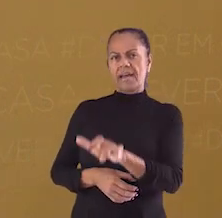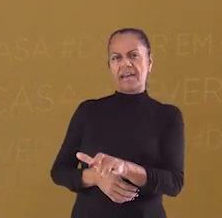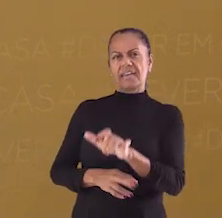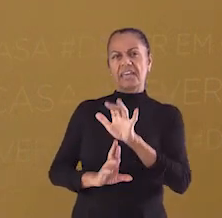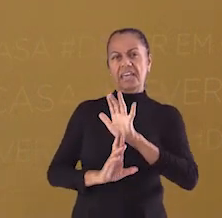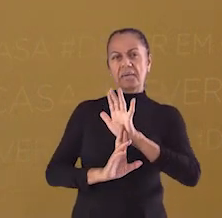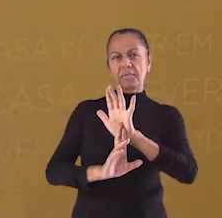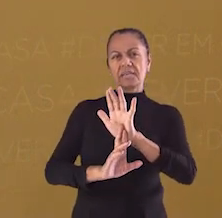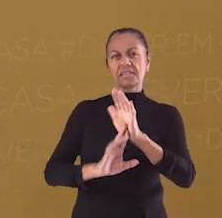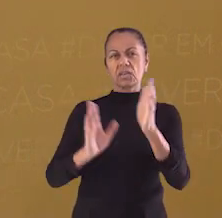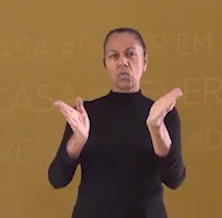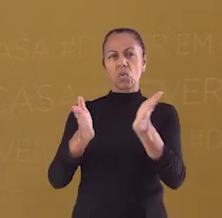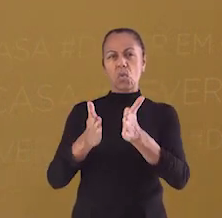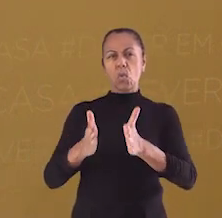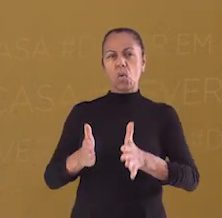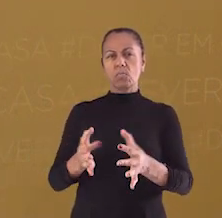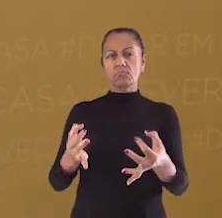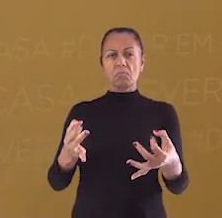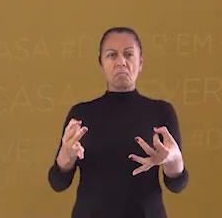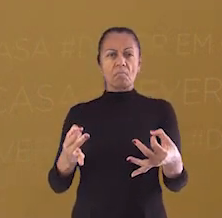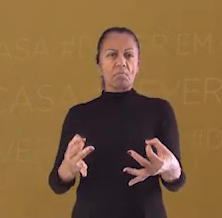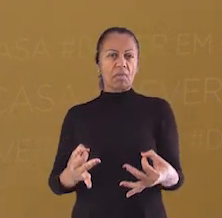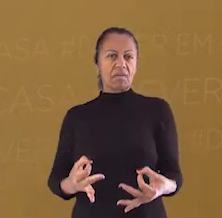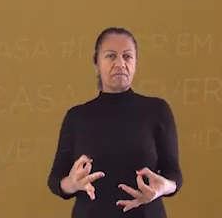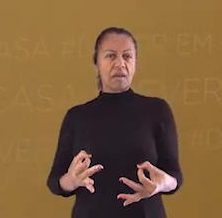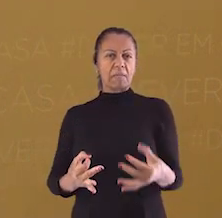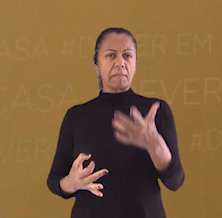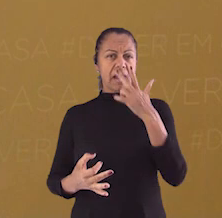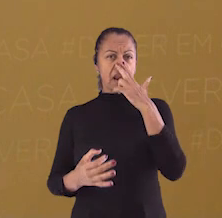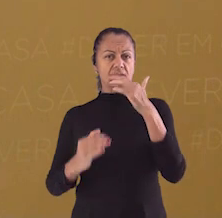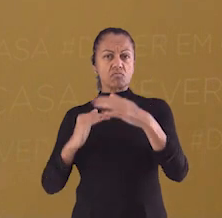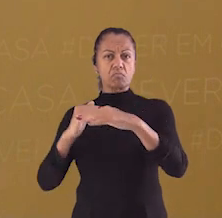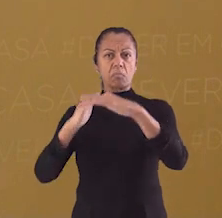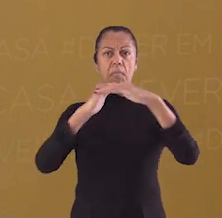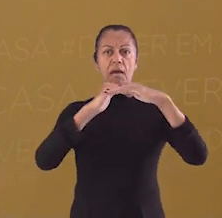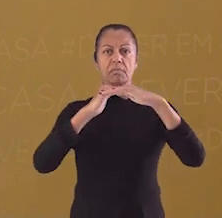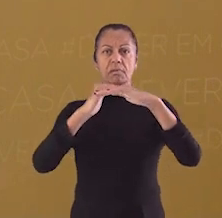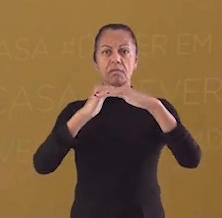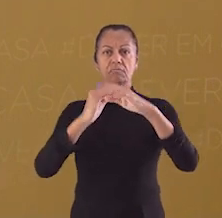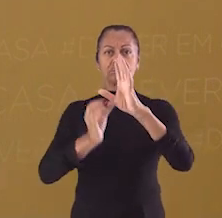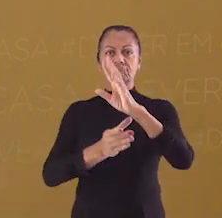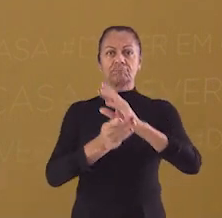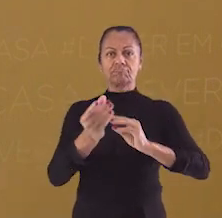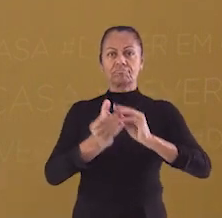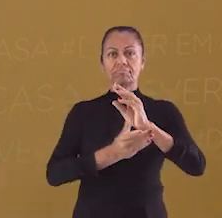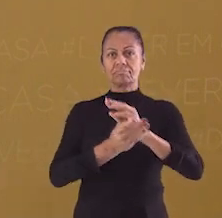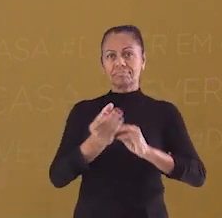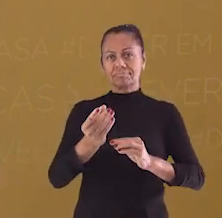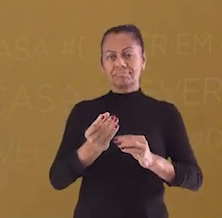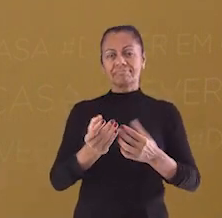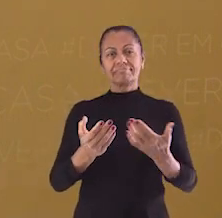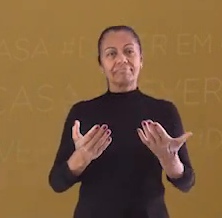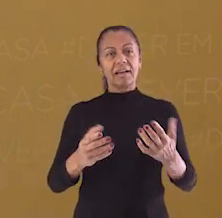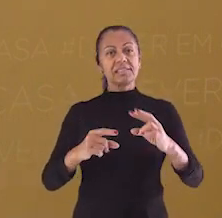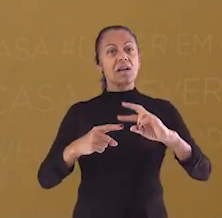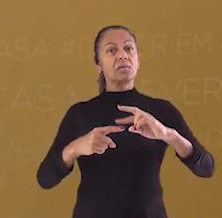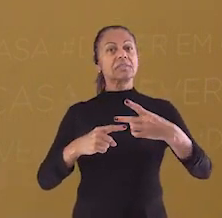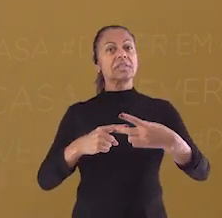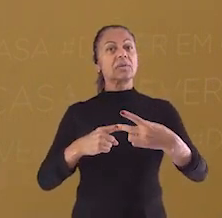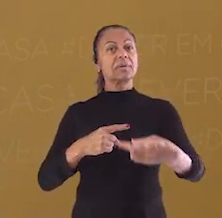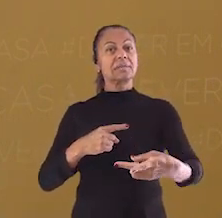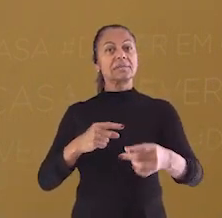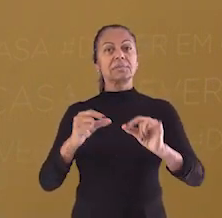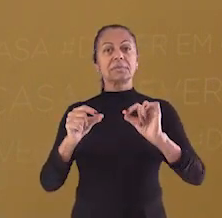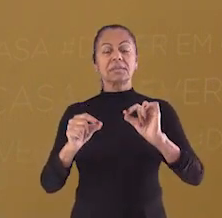da mulher magra é trazida como uma representação do corpo ideal, dando a entender que é um padrão a ser seguido. Incita também,